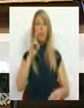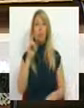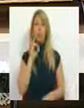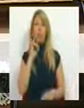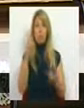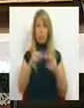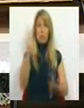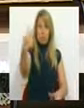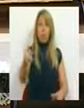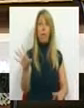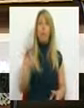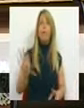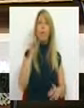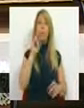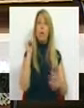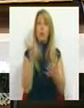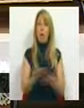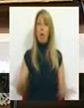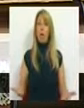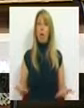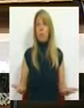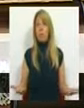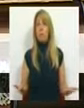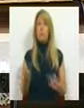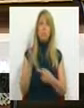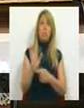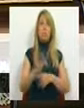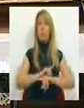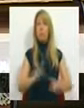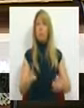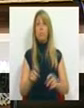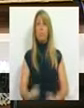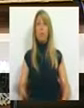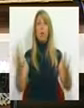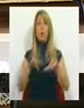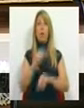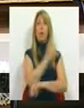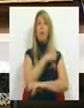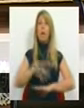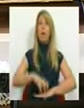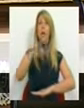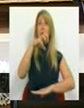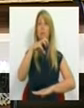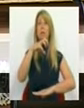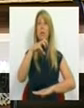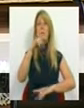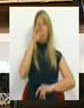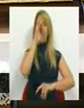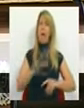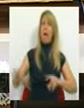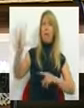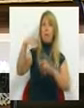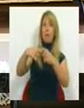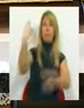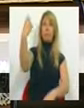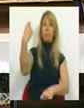de proteção, desde logo impedindo que alguns novos edifícios inaceitáveis do ponto de vista ambiental convivam